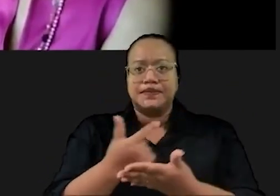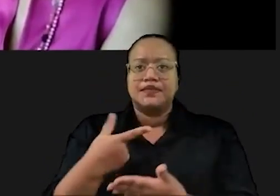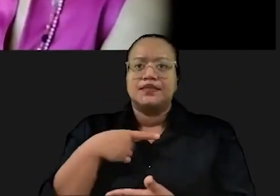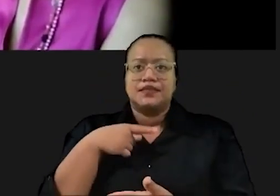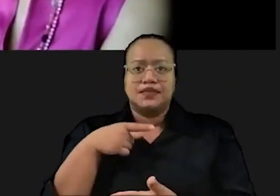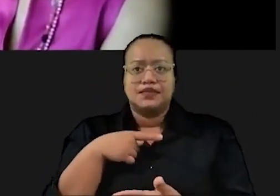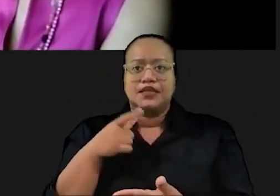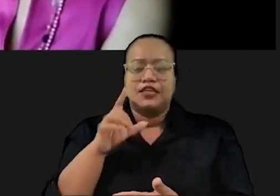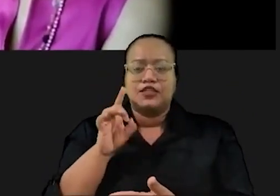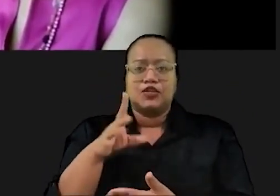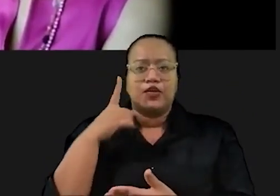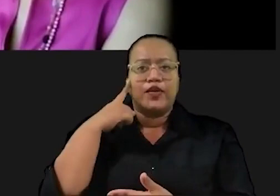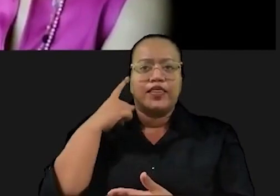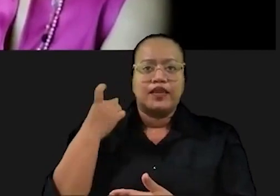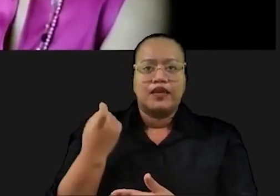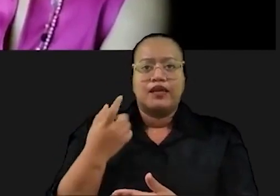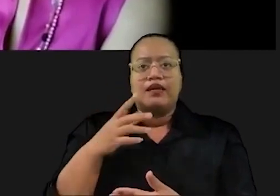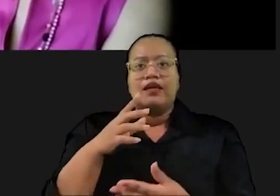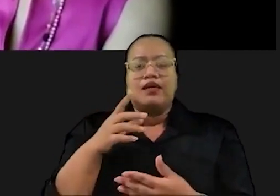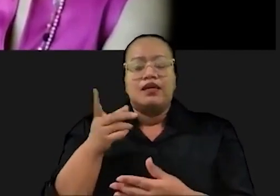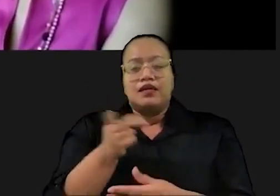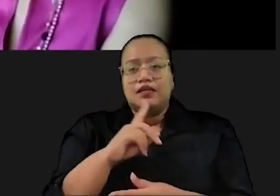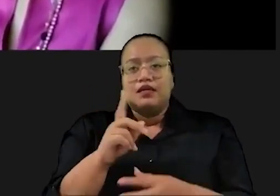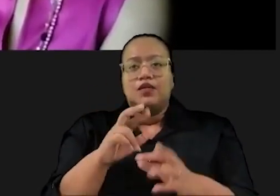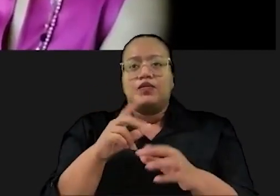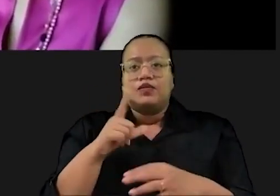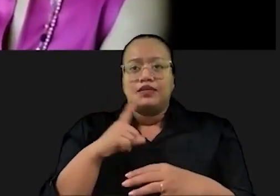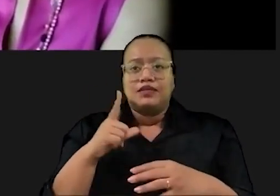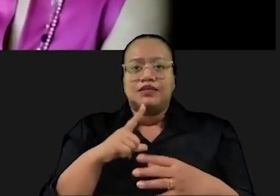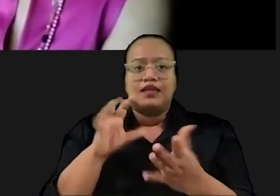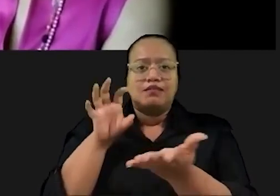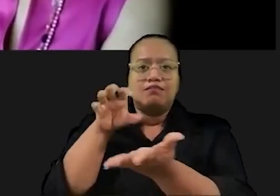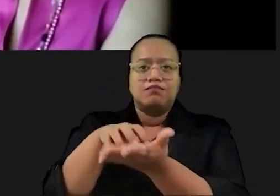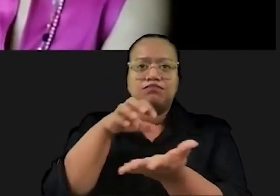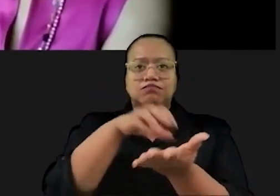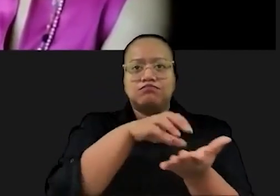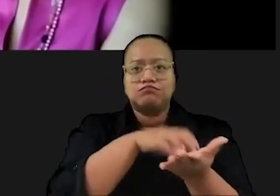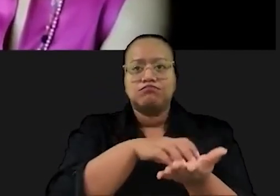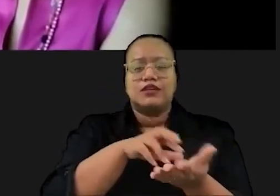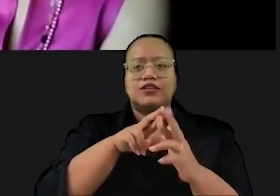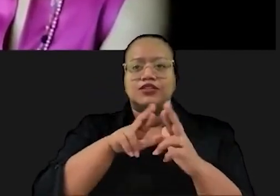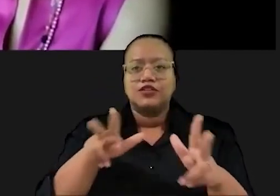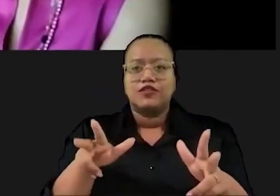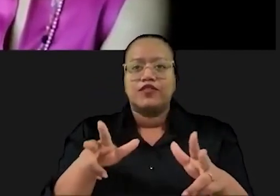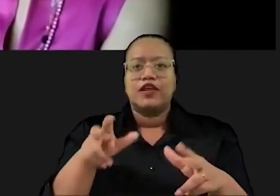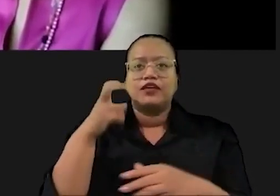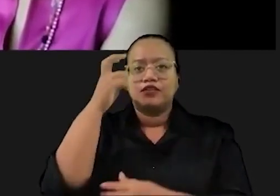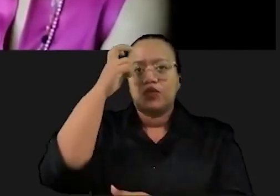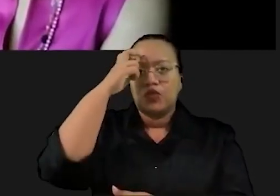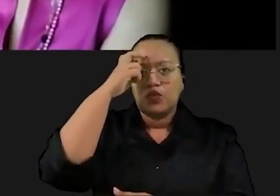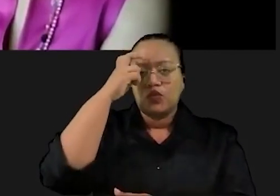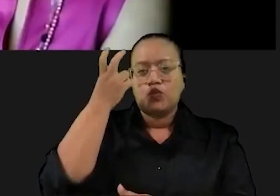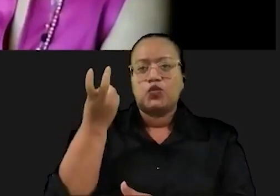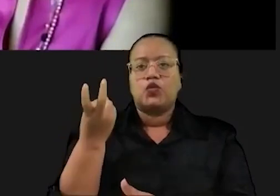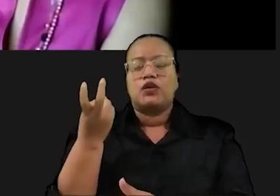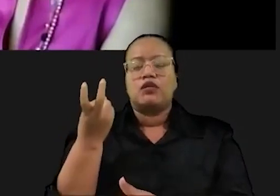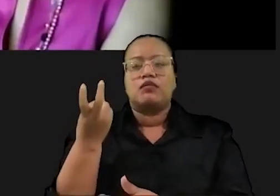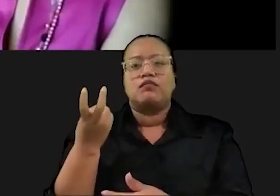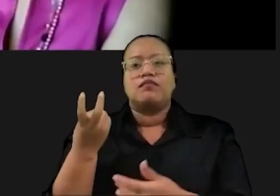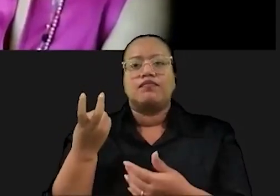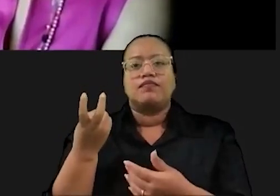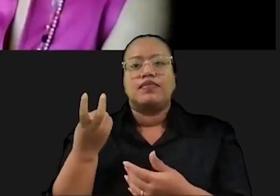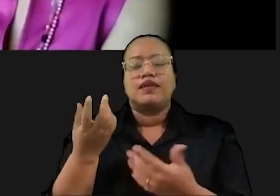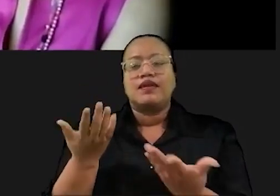de vista de várias matizes étnicas, culturais. Então, nós temos que fazer com que todos